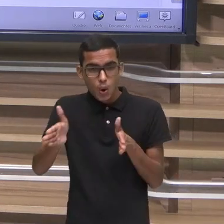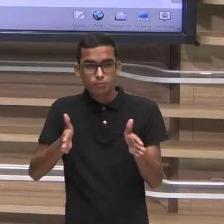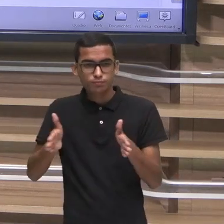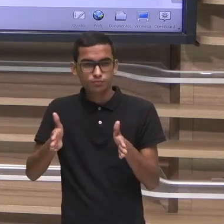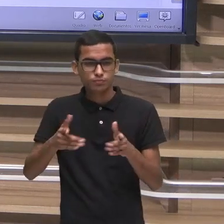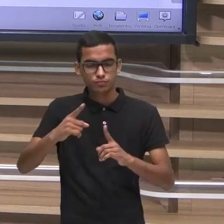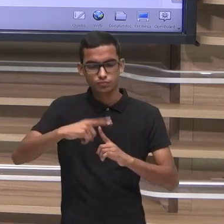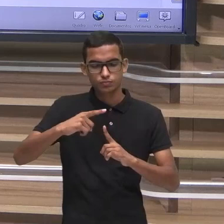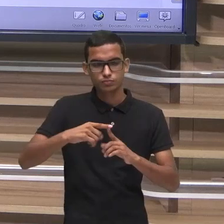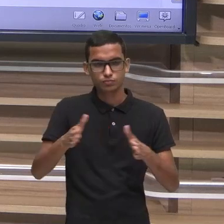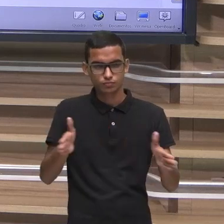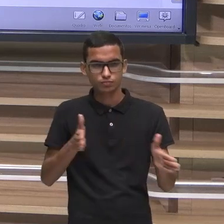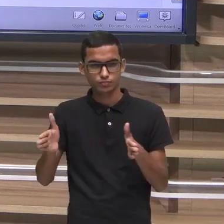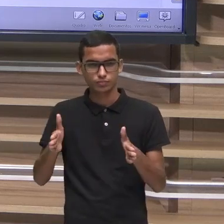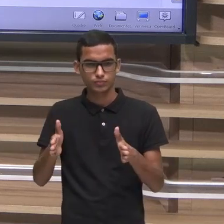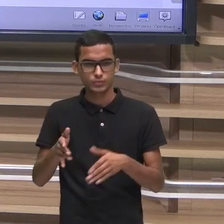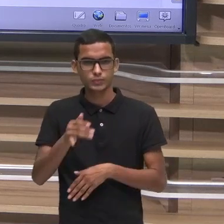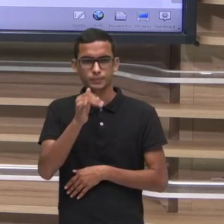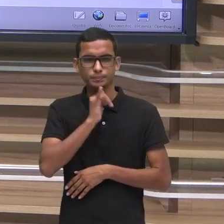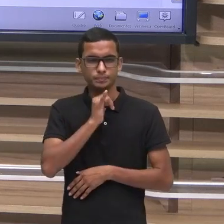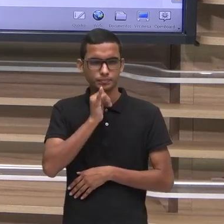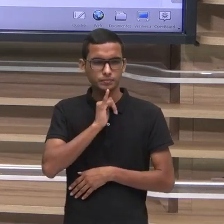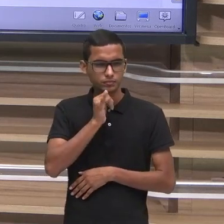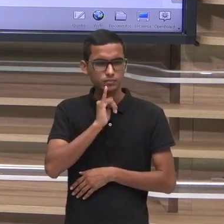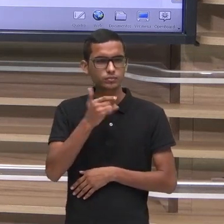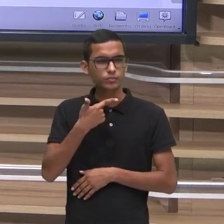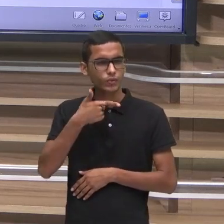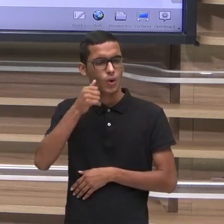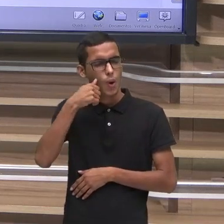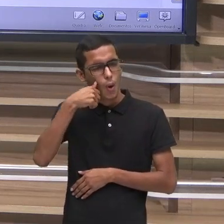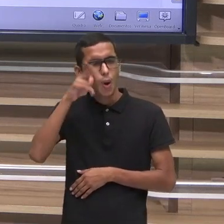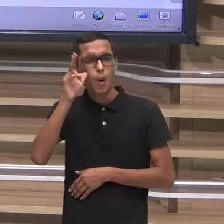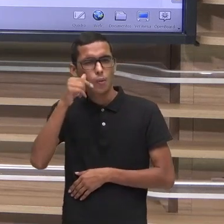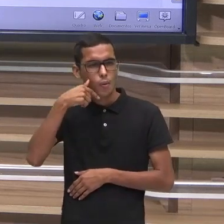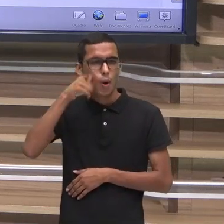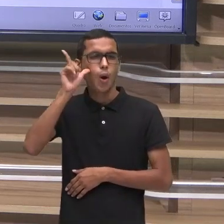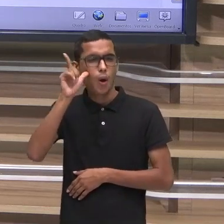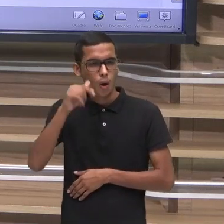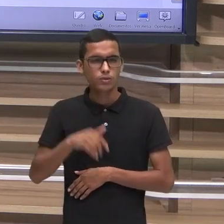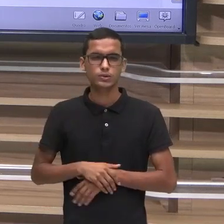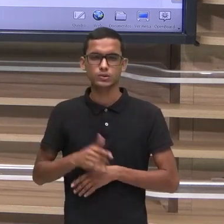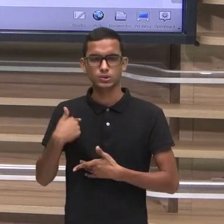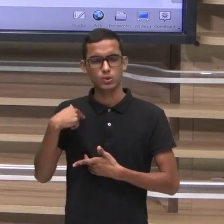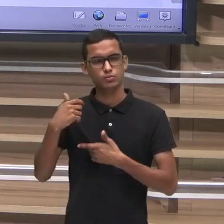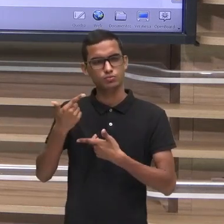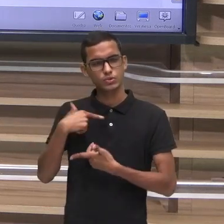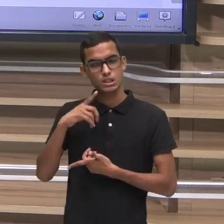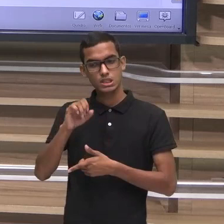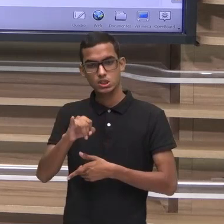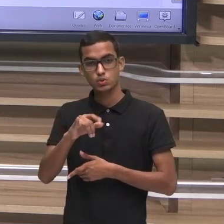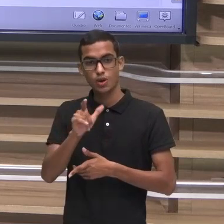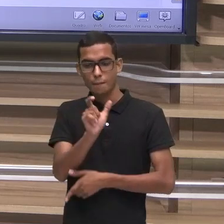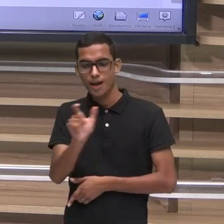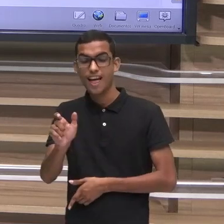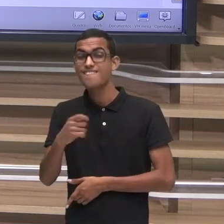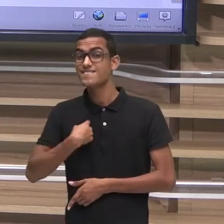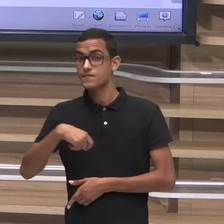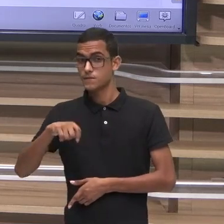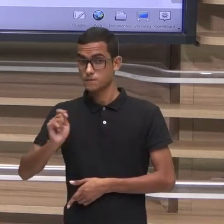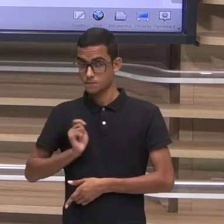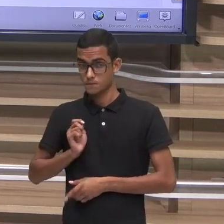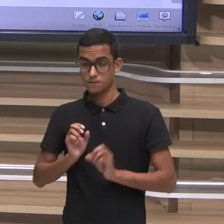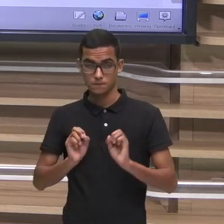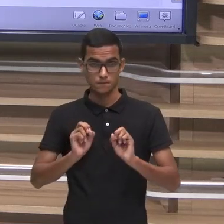realizada. Ayer, por exemplo, ontem, anteayer, anteontem, né? Então, temos